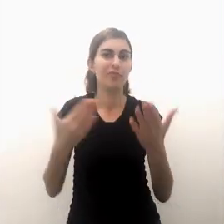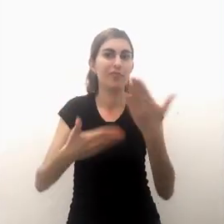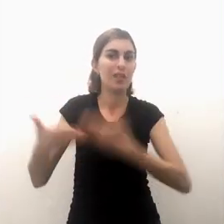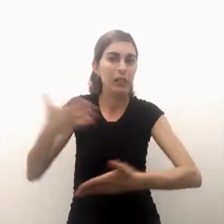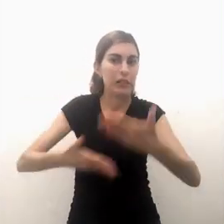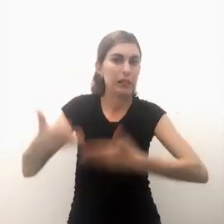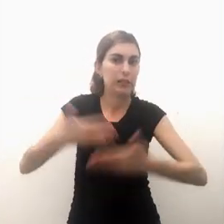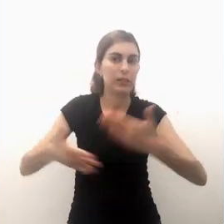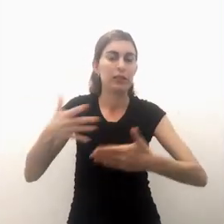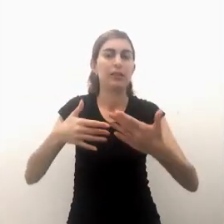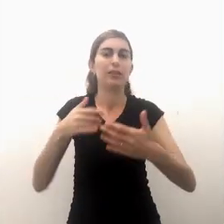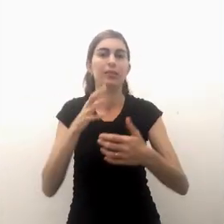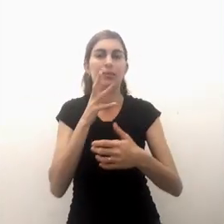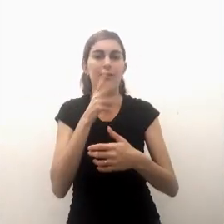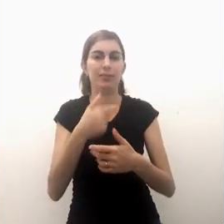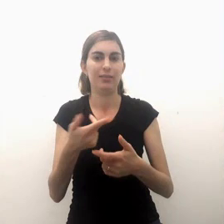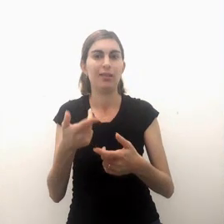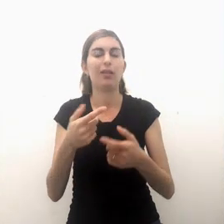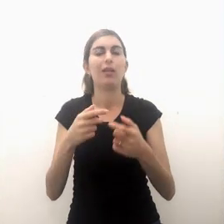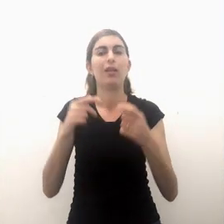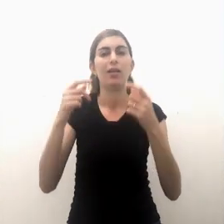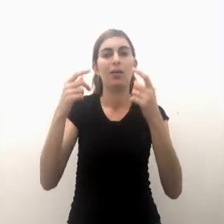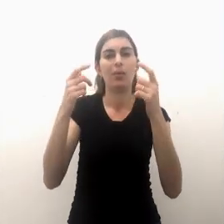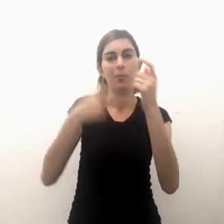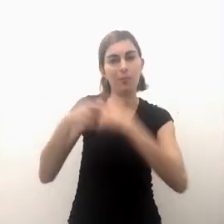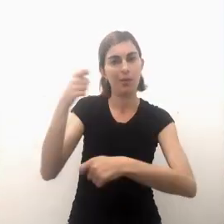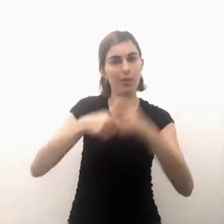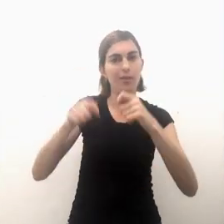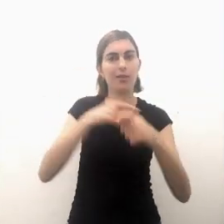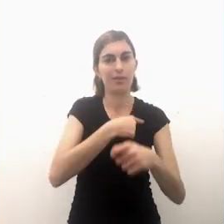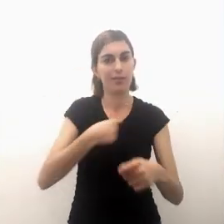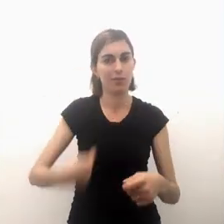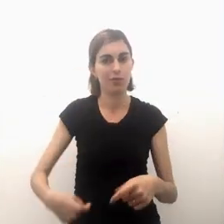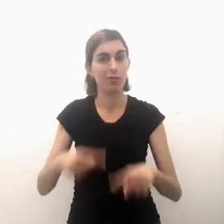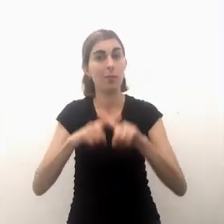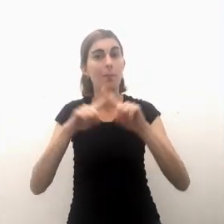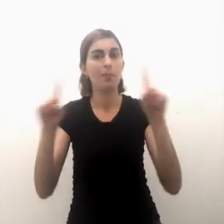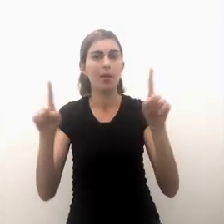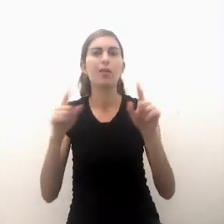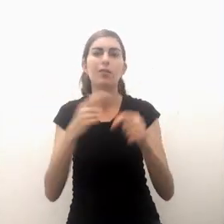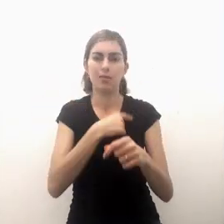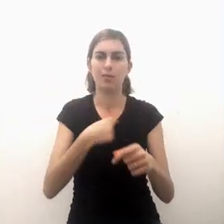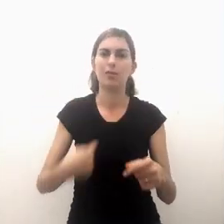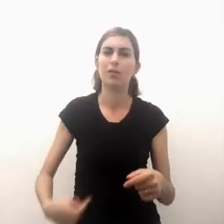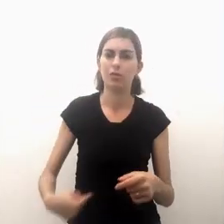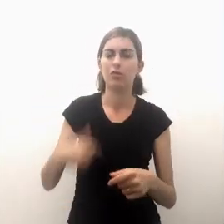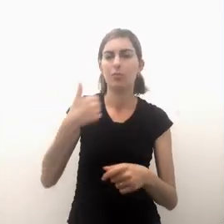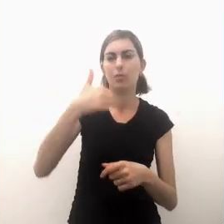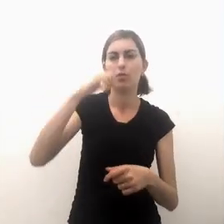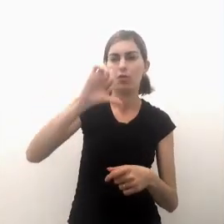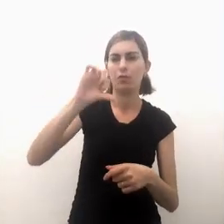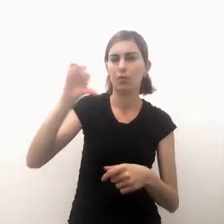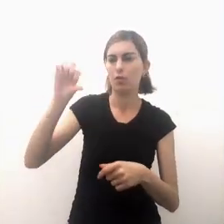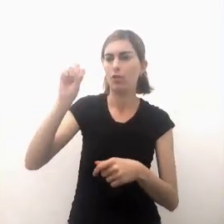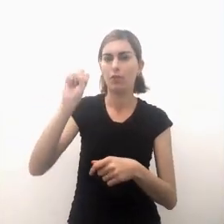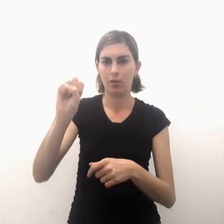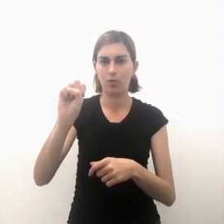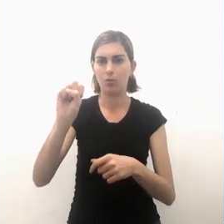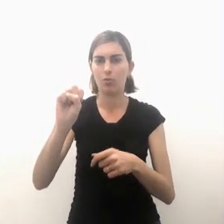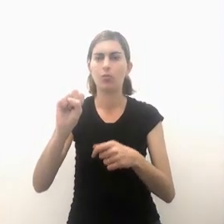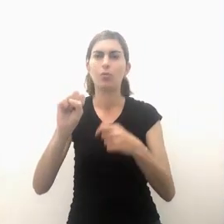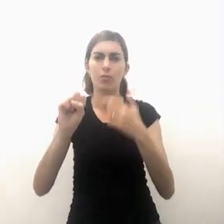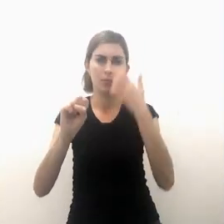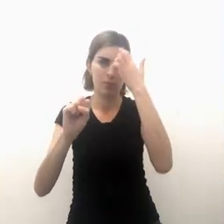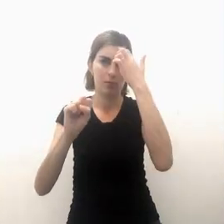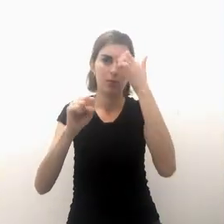dinâmica desenvolveu muito o mercado chinês, tá? Mas a China, em 1998, tá? Isso foi em 2008,